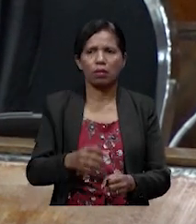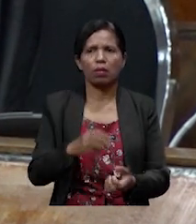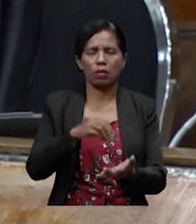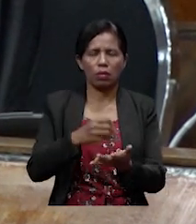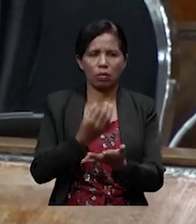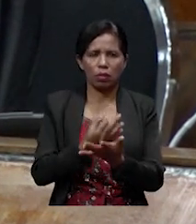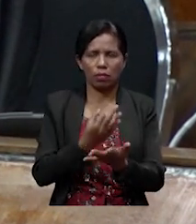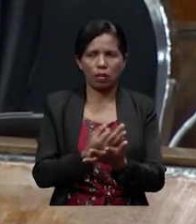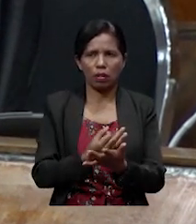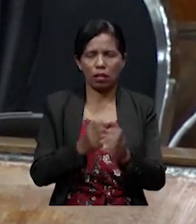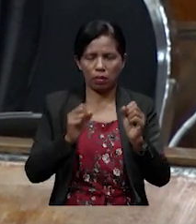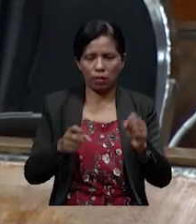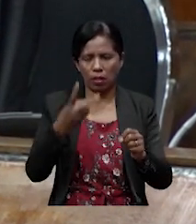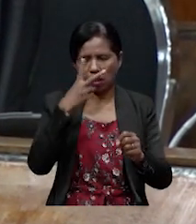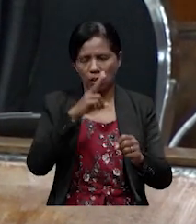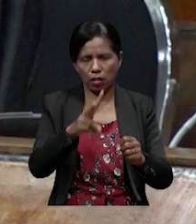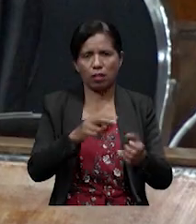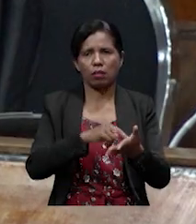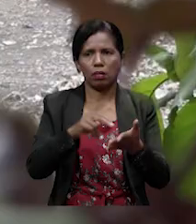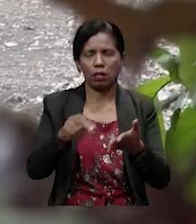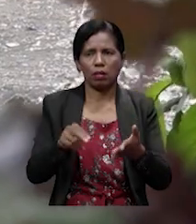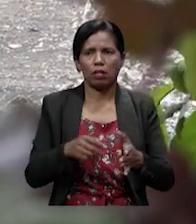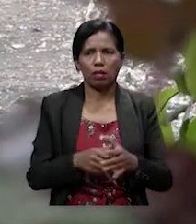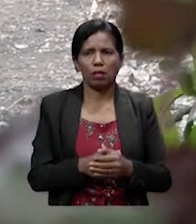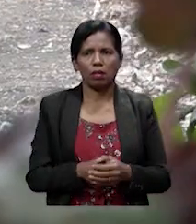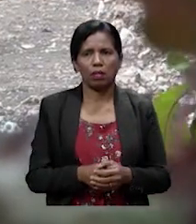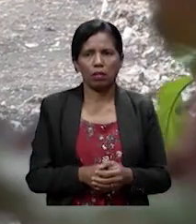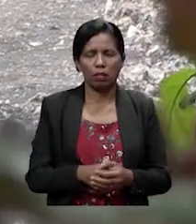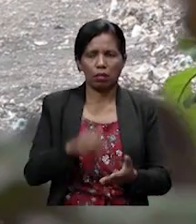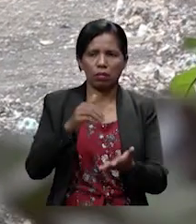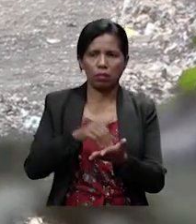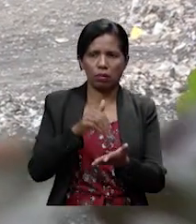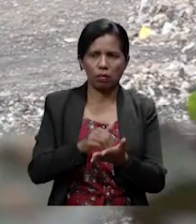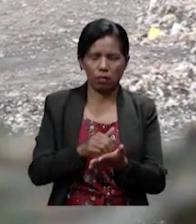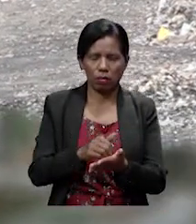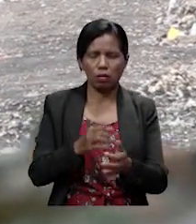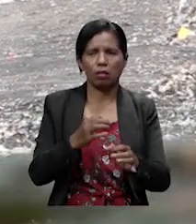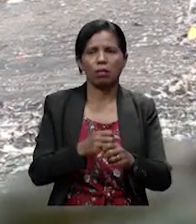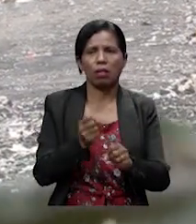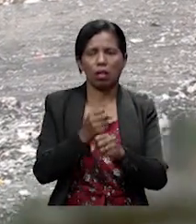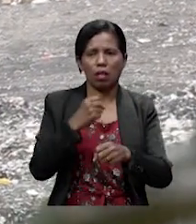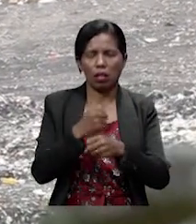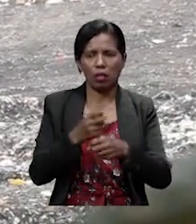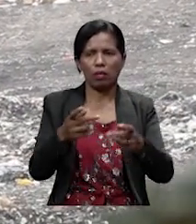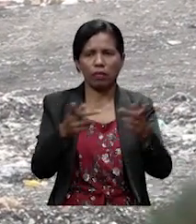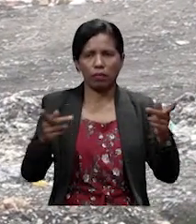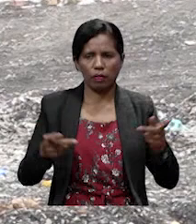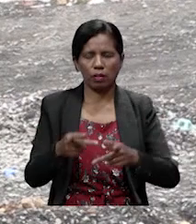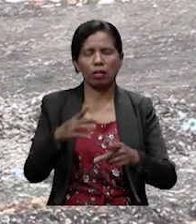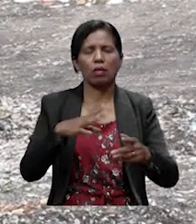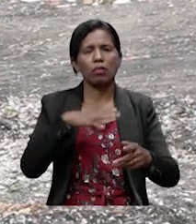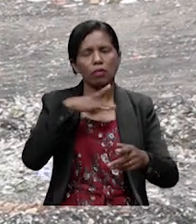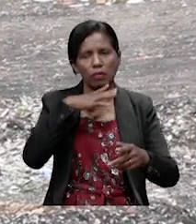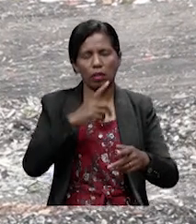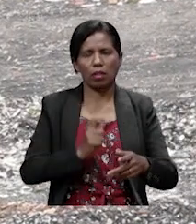né atu hare no mos atu halo estudo no mos halo construção fon ba fati lixeiro e atibar